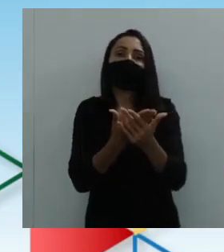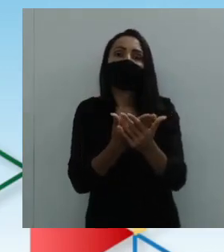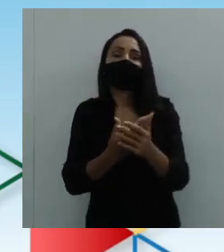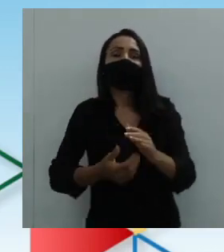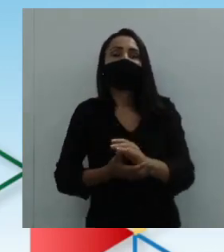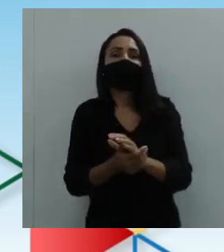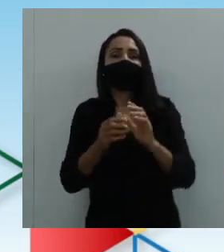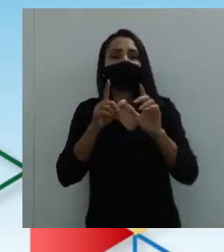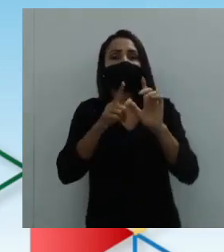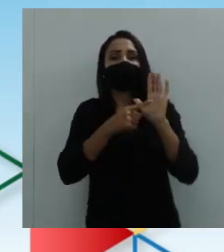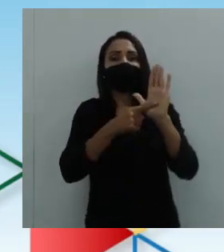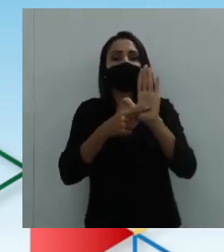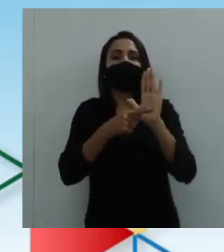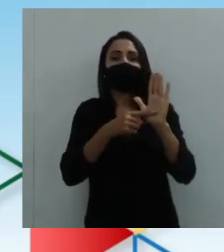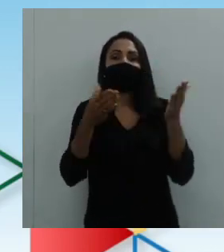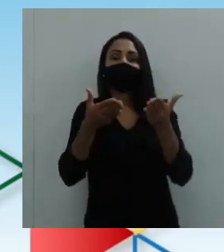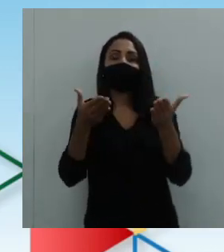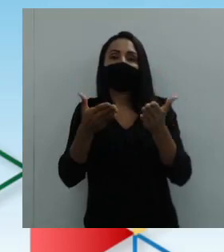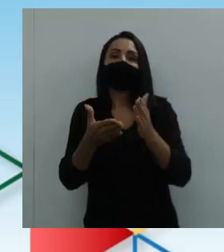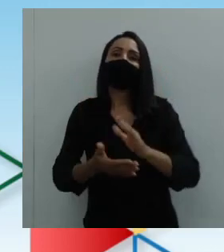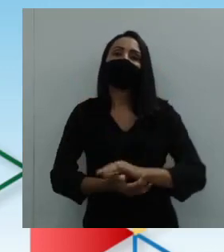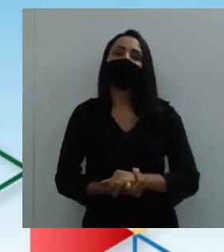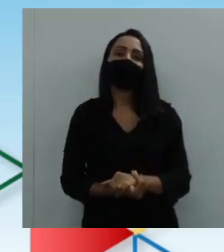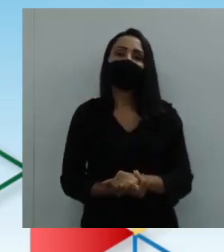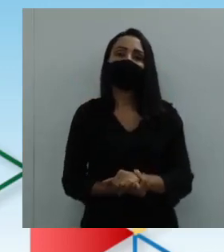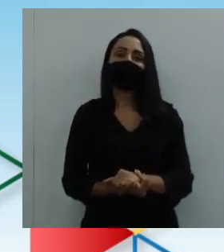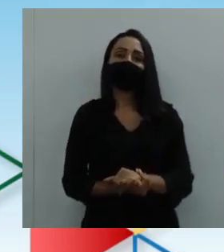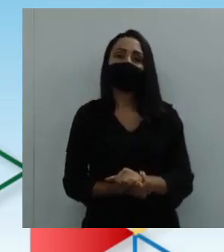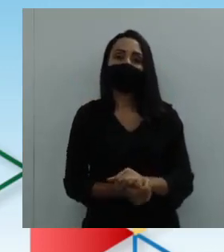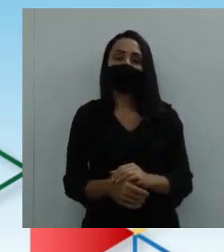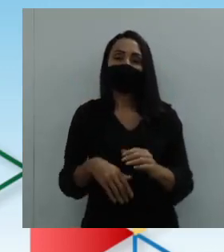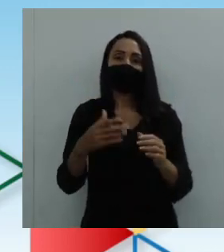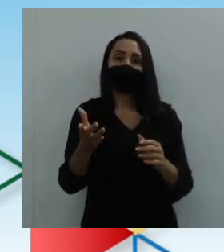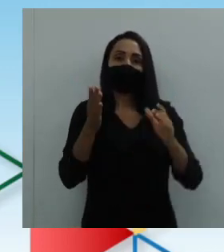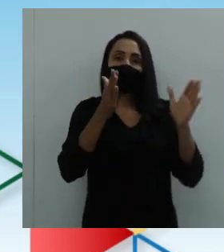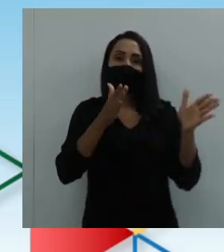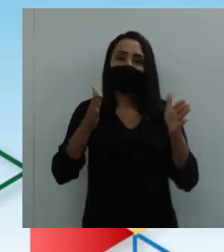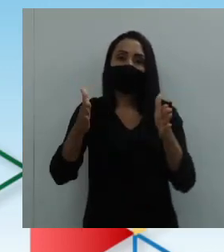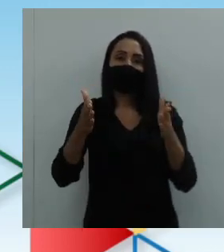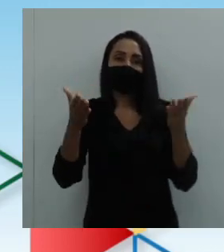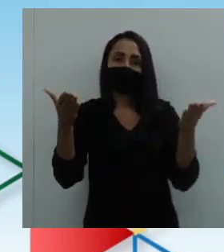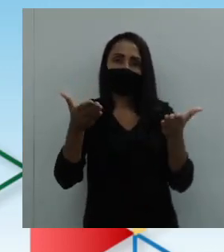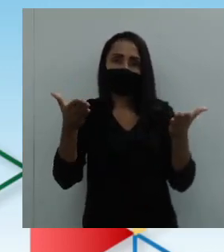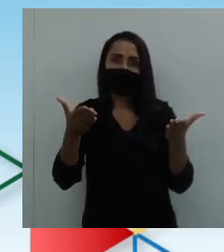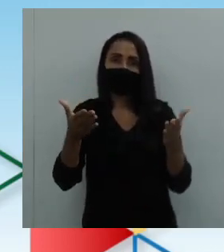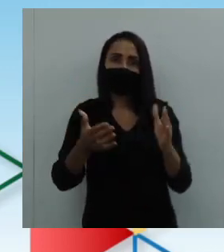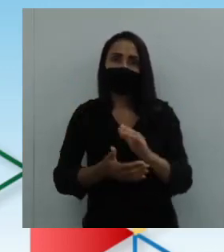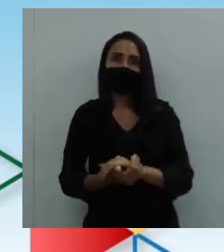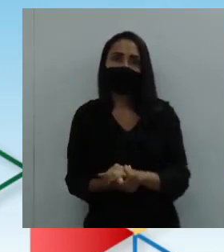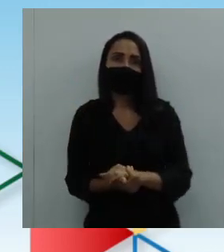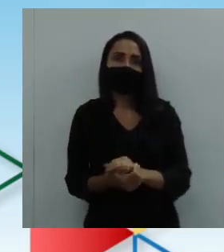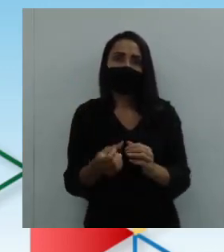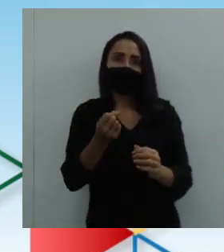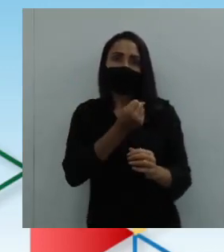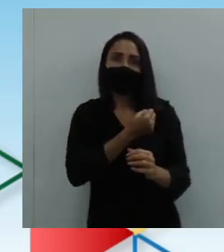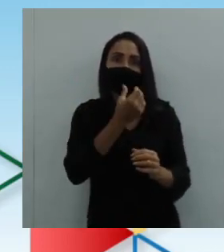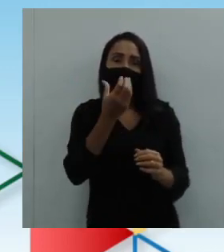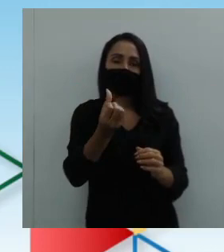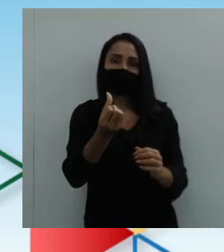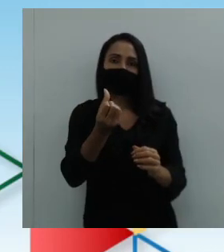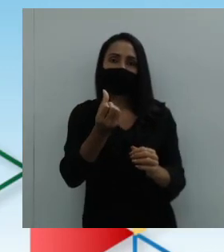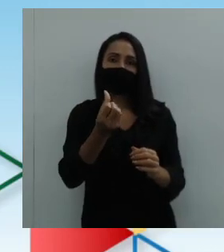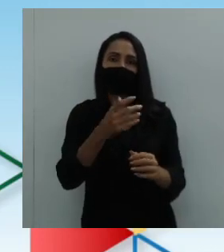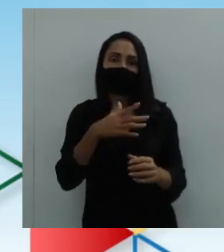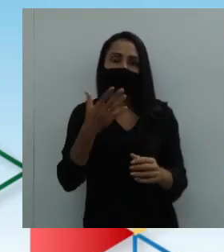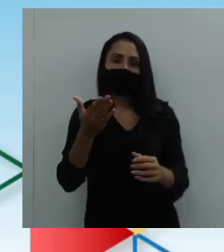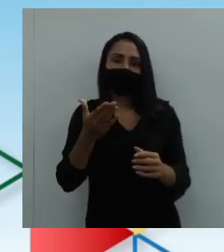mostrar para ele nossa aula. Mostra aí, e aí, esse é o momento que a gente tá? Aula de número 6,